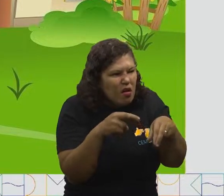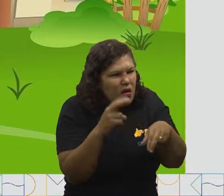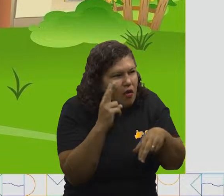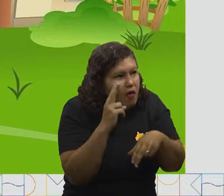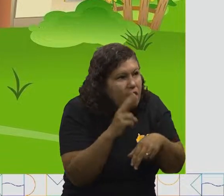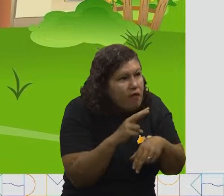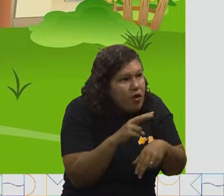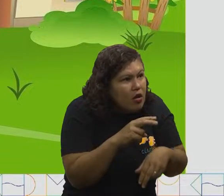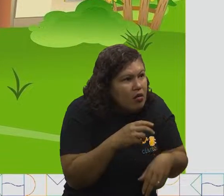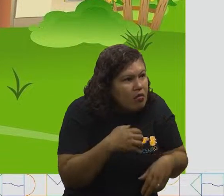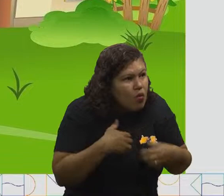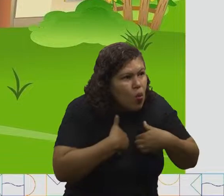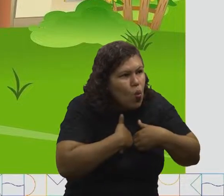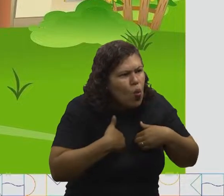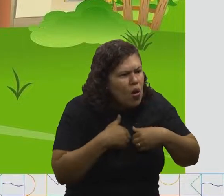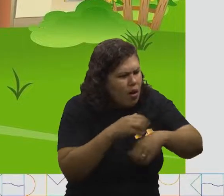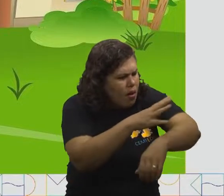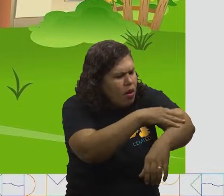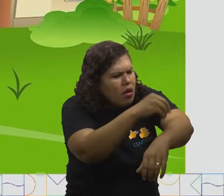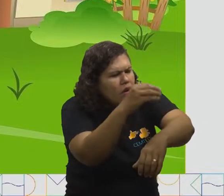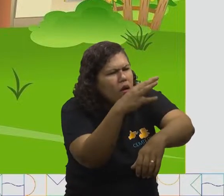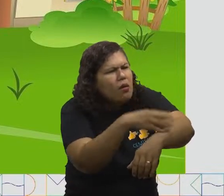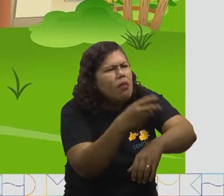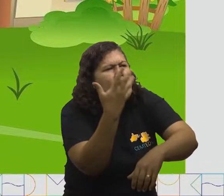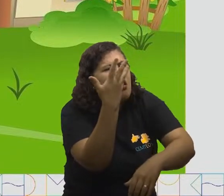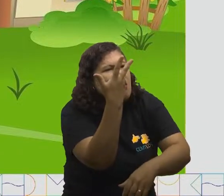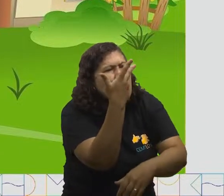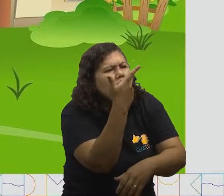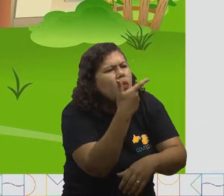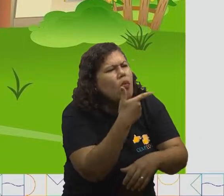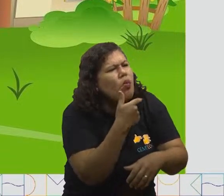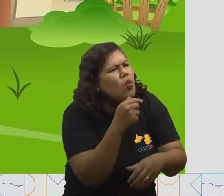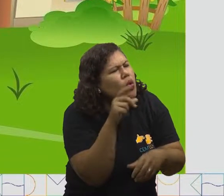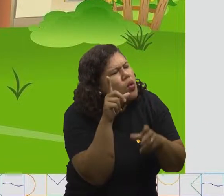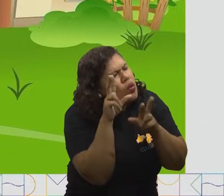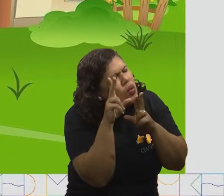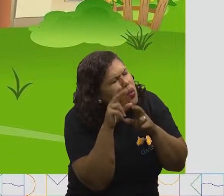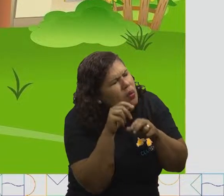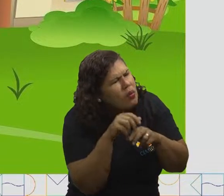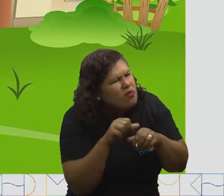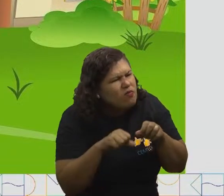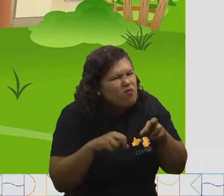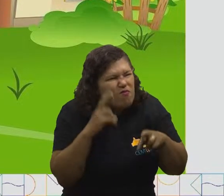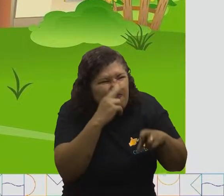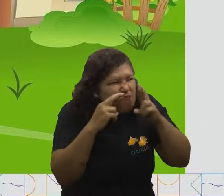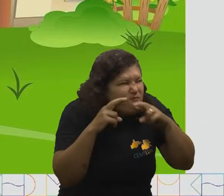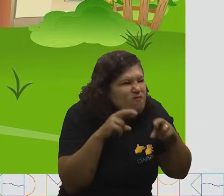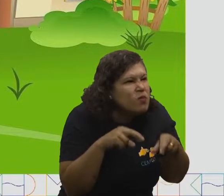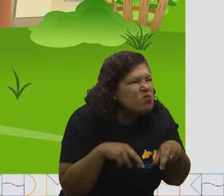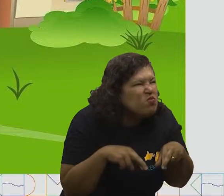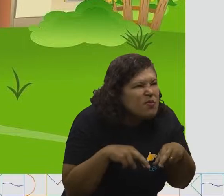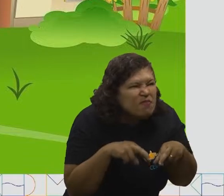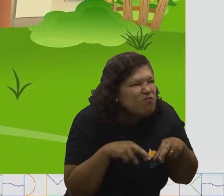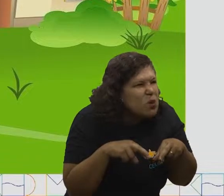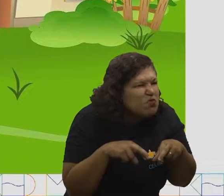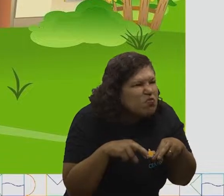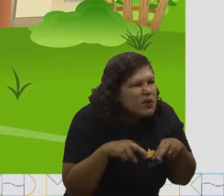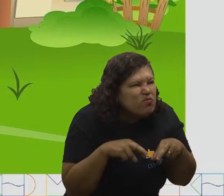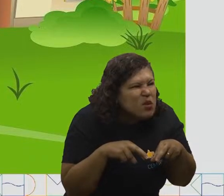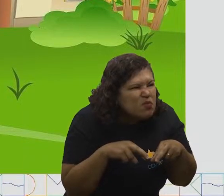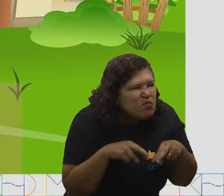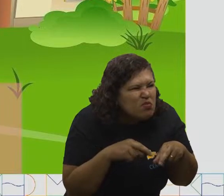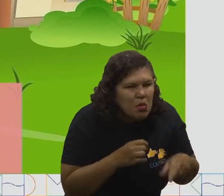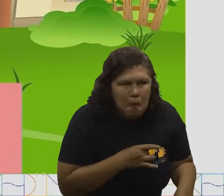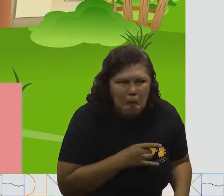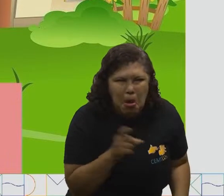perto um certo animal de belo pelo que dormia sossegado ao sol. Aproximou-se dele e farejou, sem medo